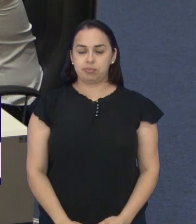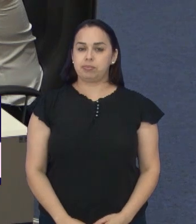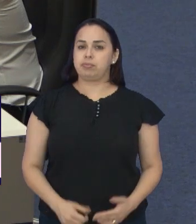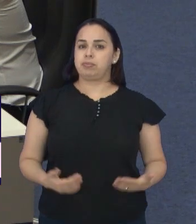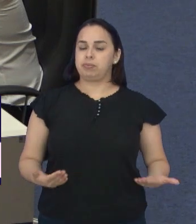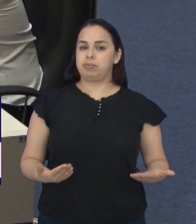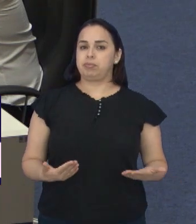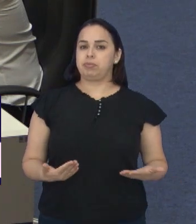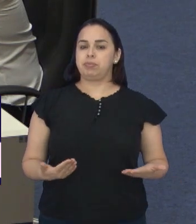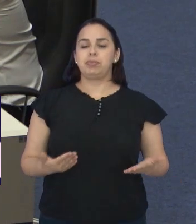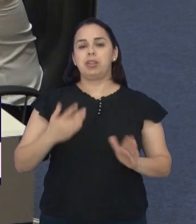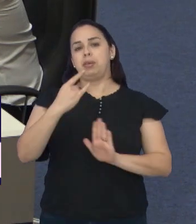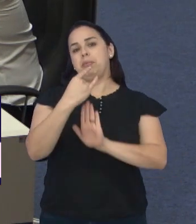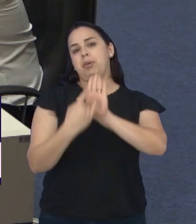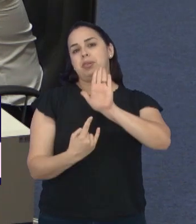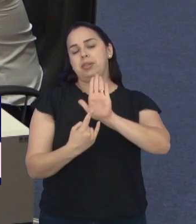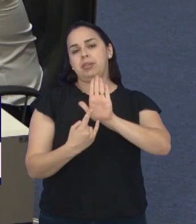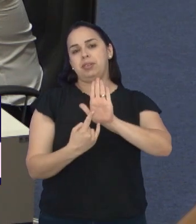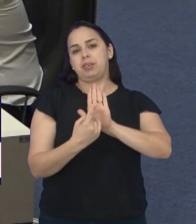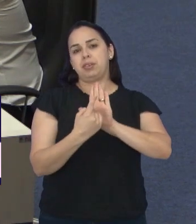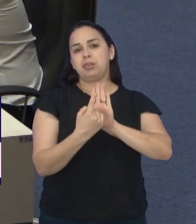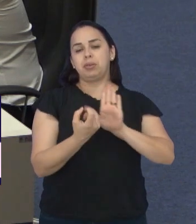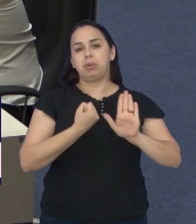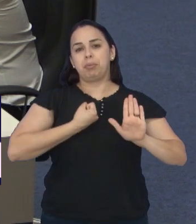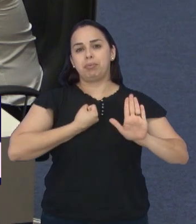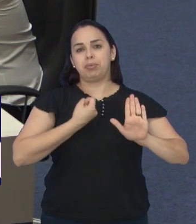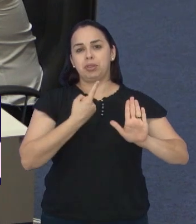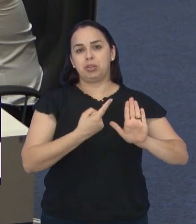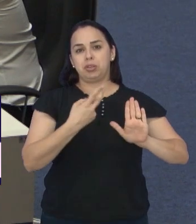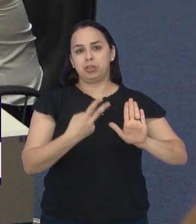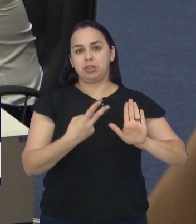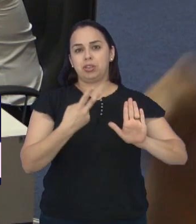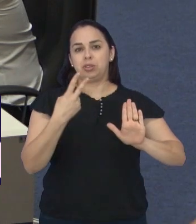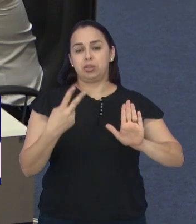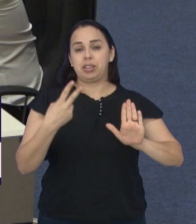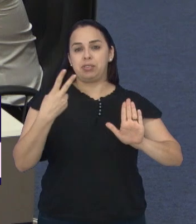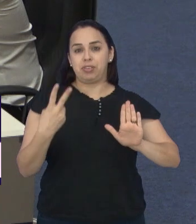Em discussão, o processo de número